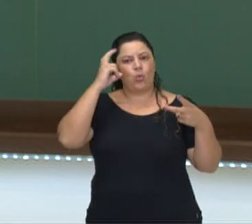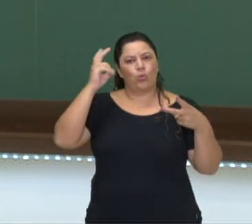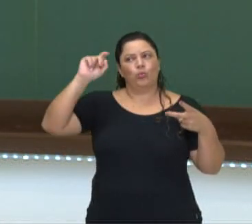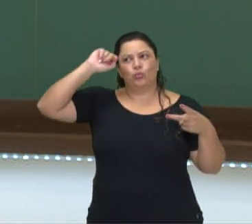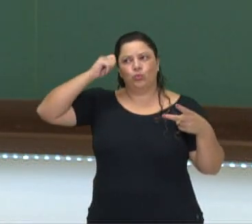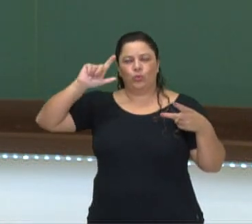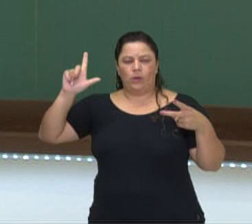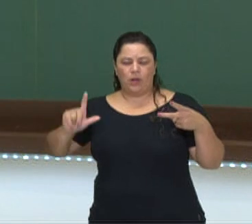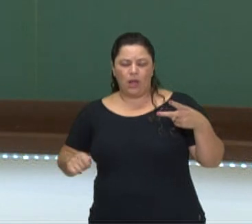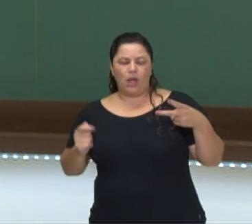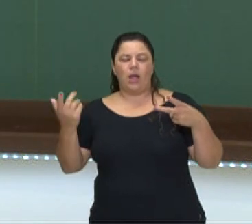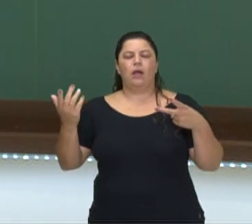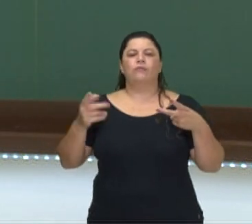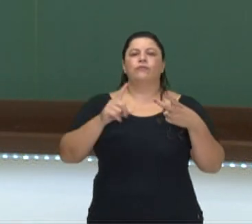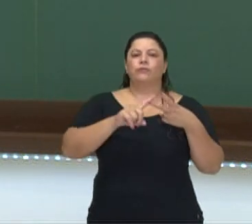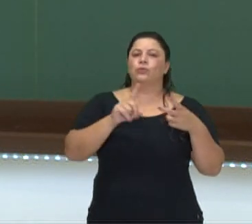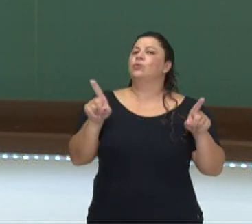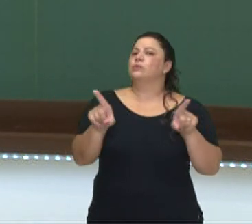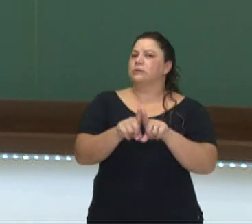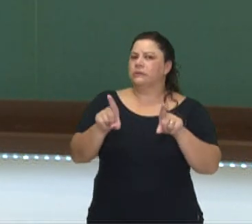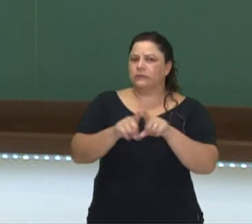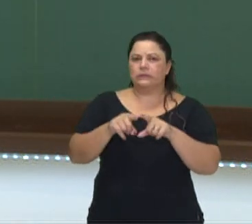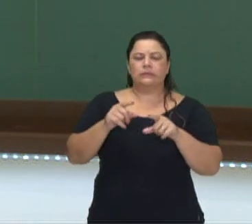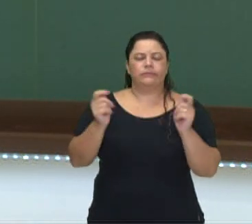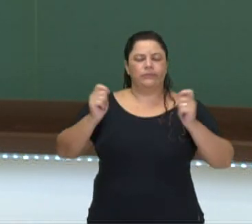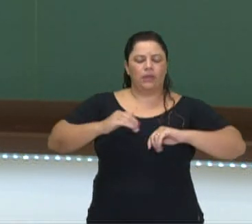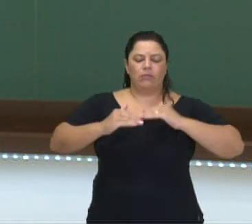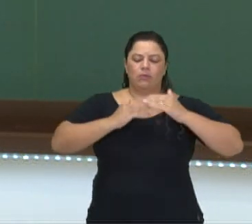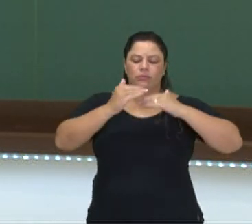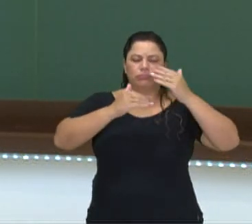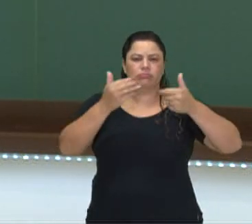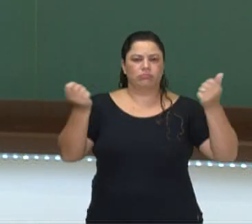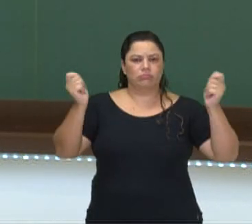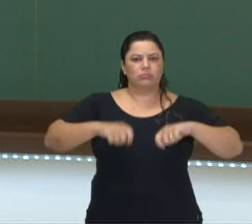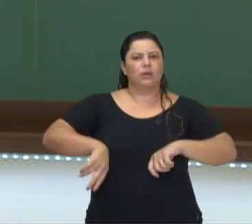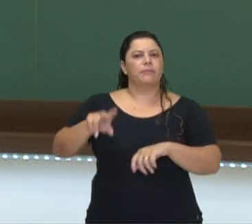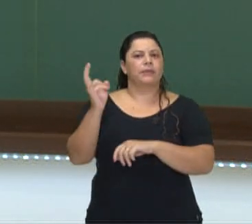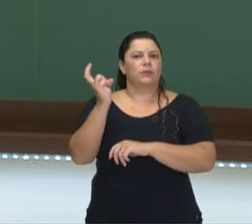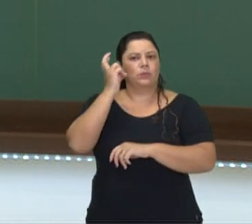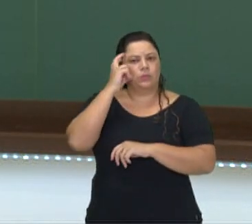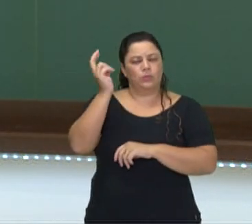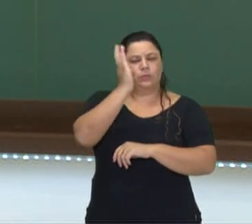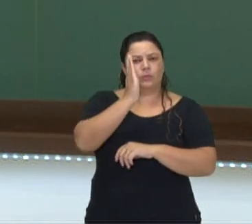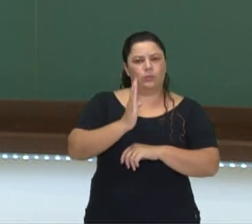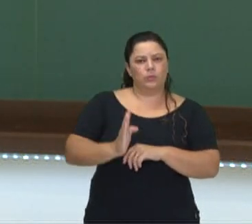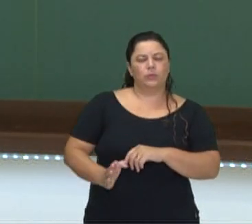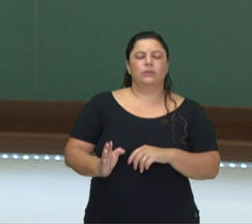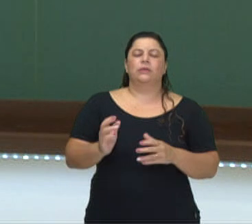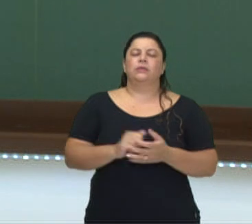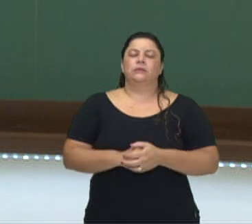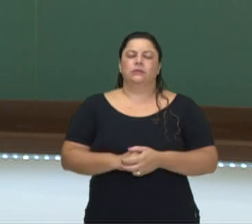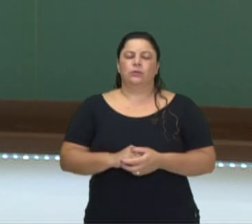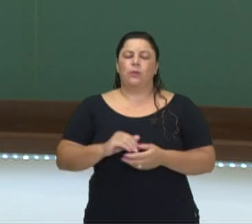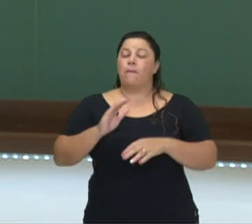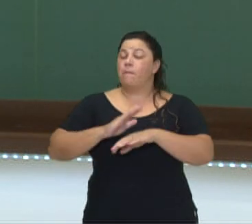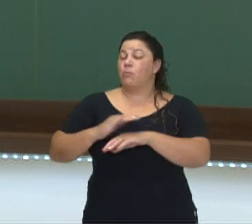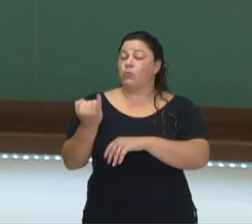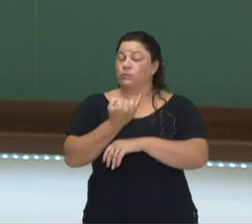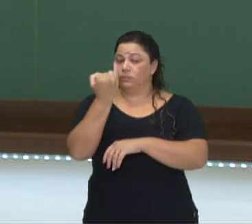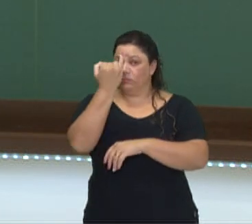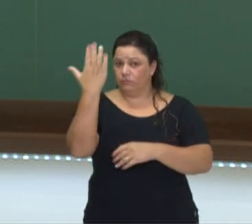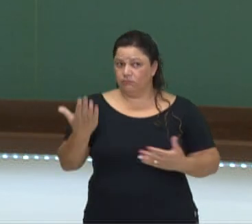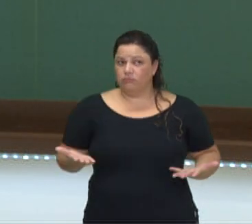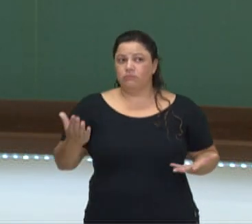e afrodescendentes, que também contribuiu ali para a cultura do Brasil de forma muito significativa,